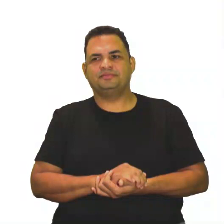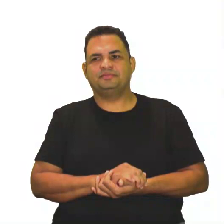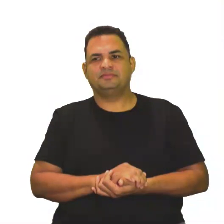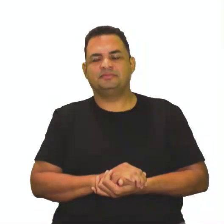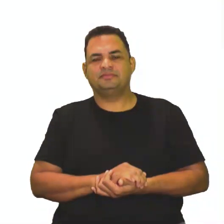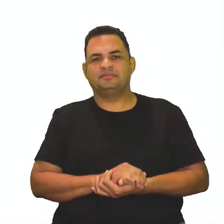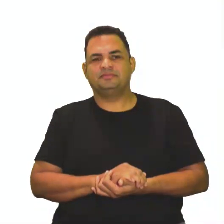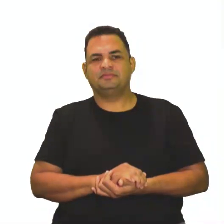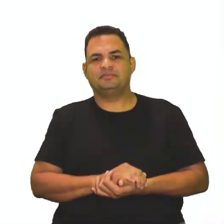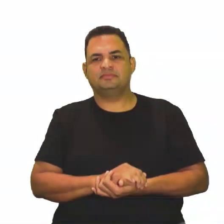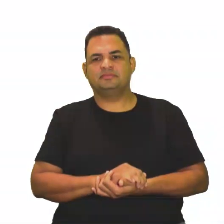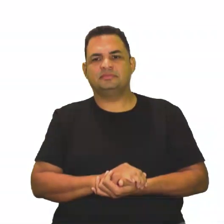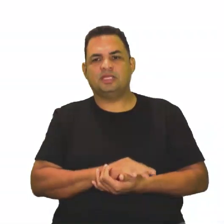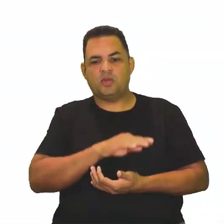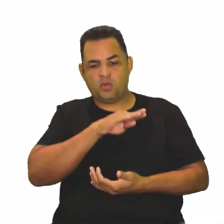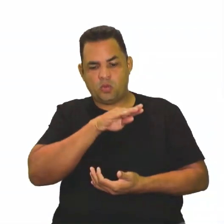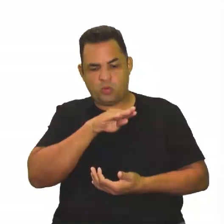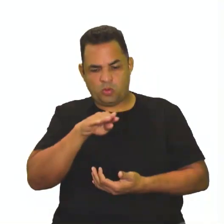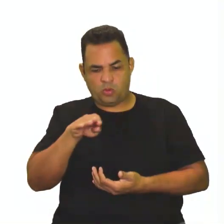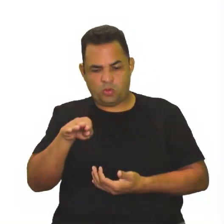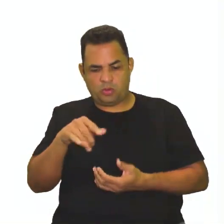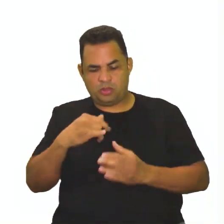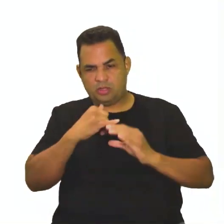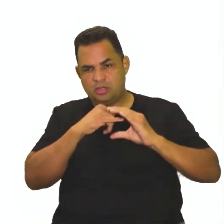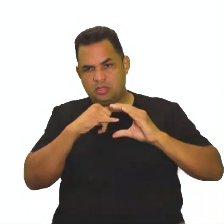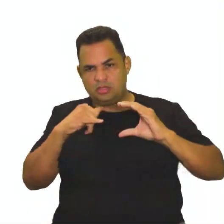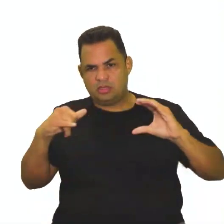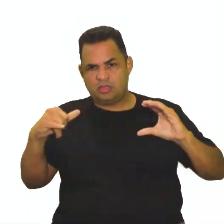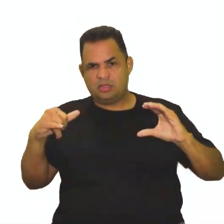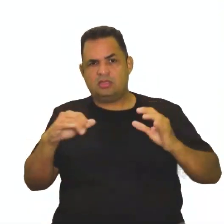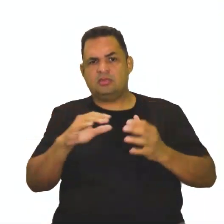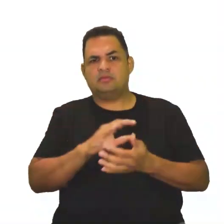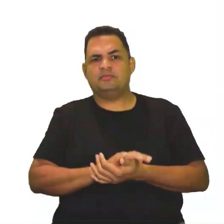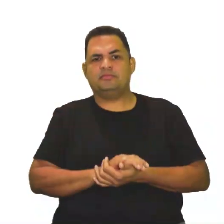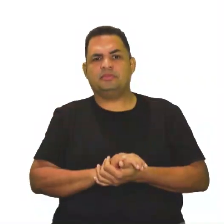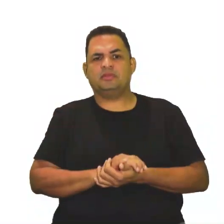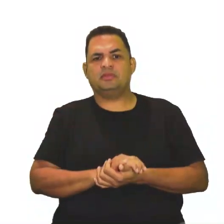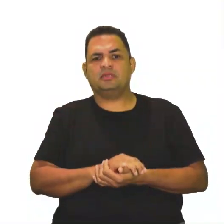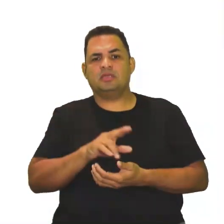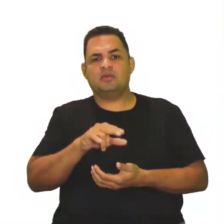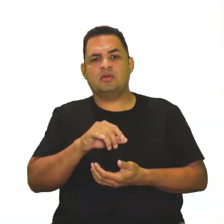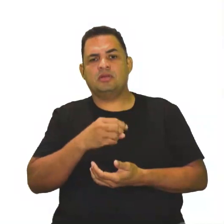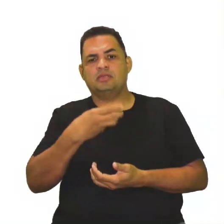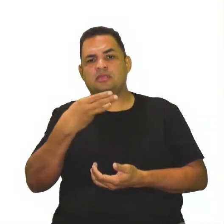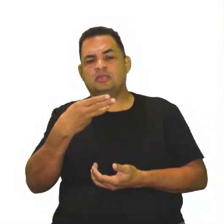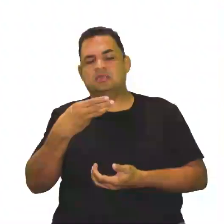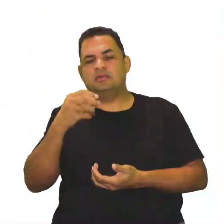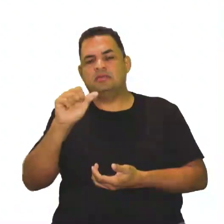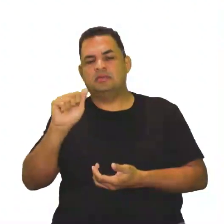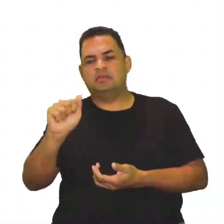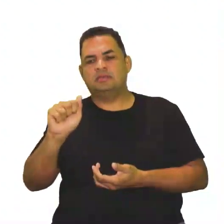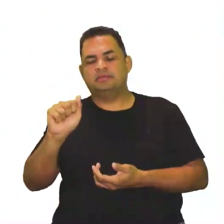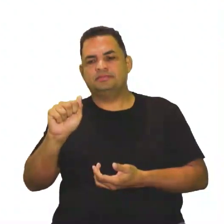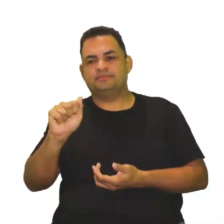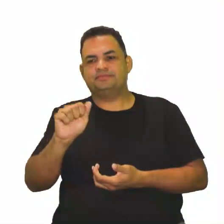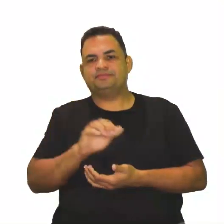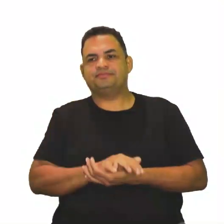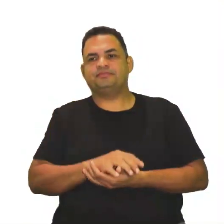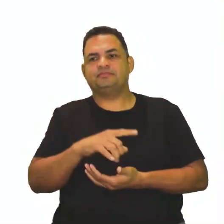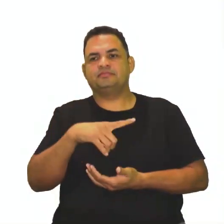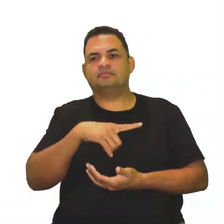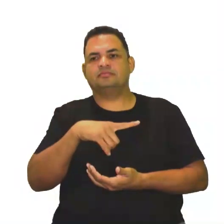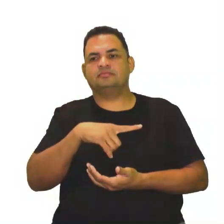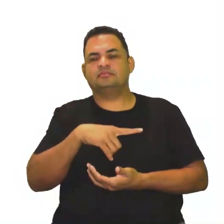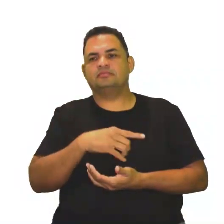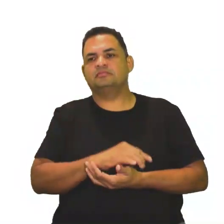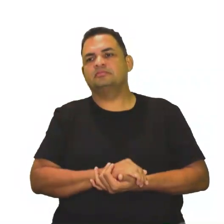ok? É percorrido por uma corrente elétrica de intensidade igual a 3 amperes. Então, aqui eu tenho